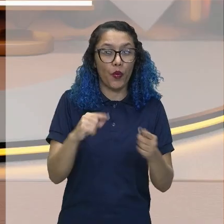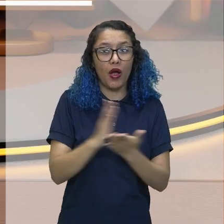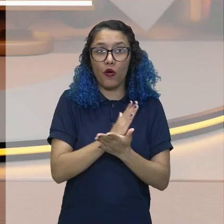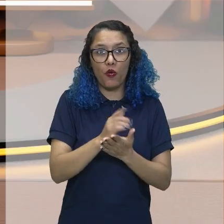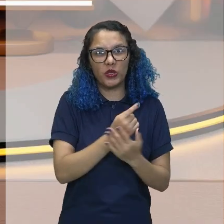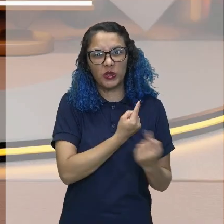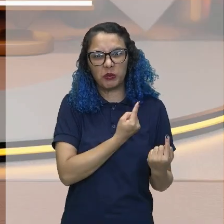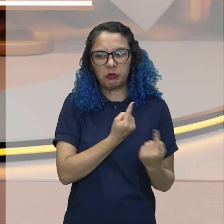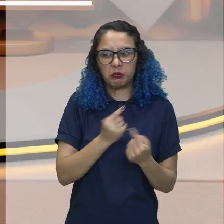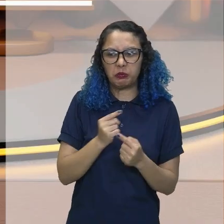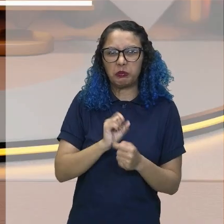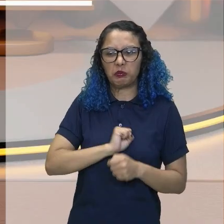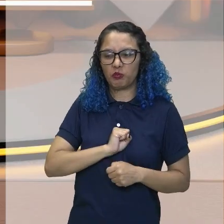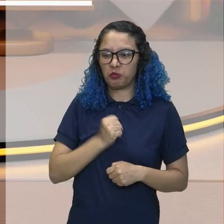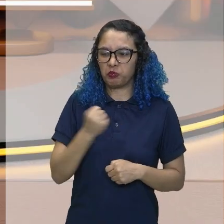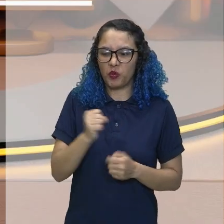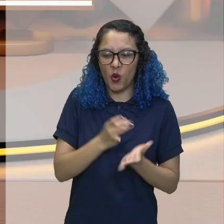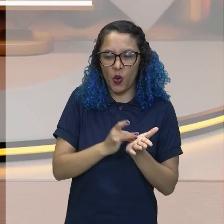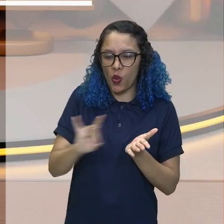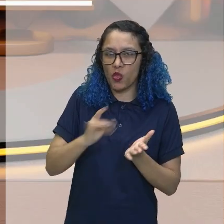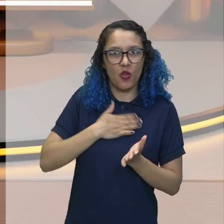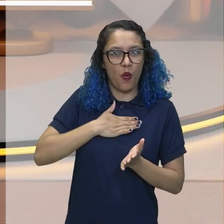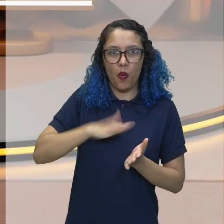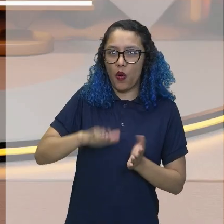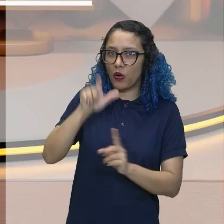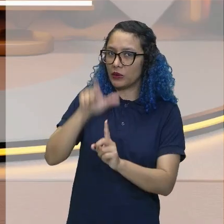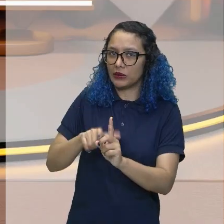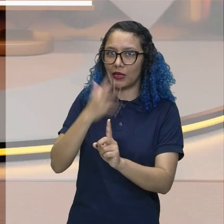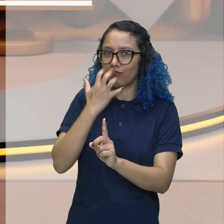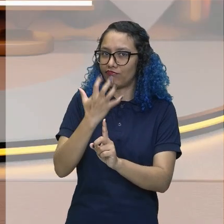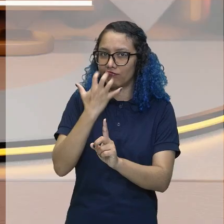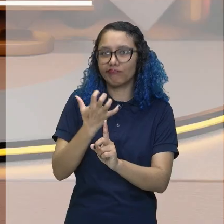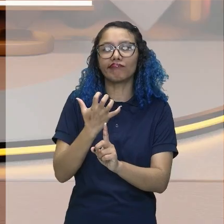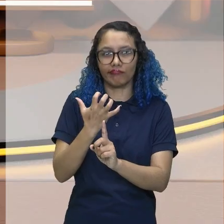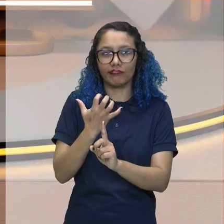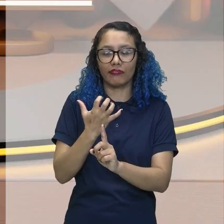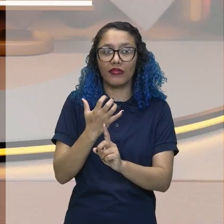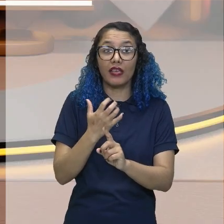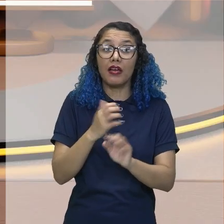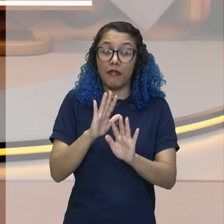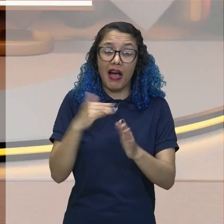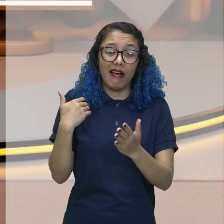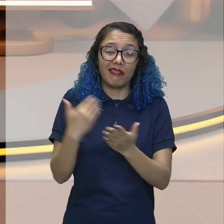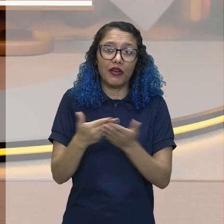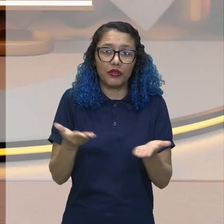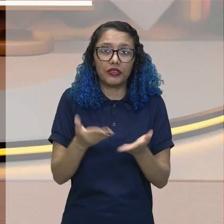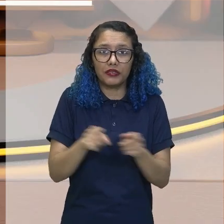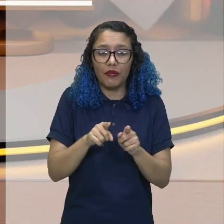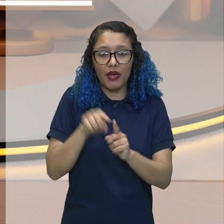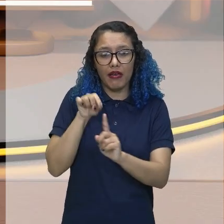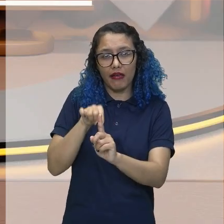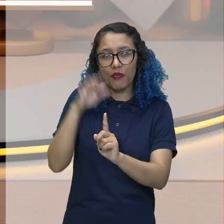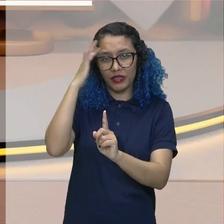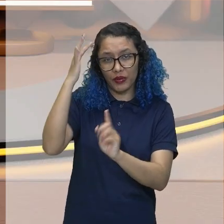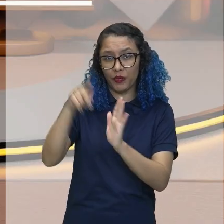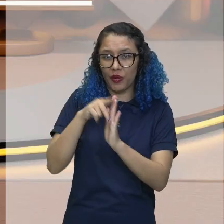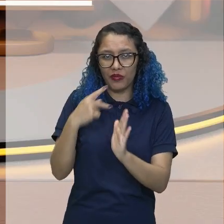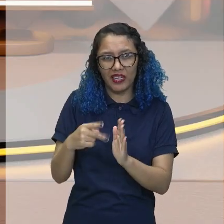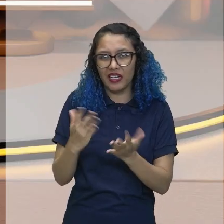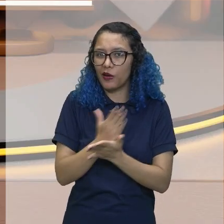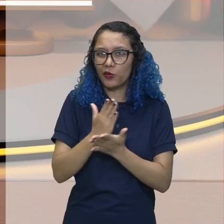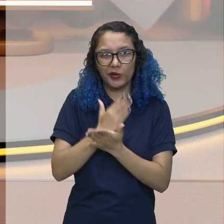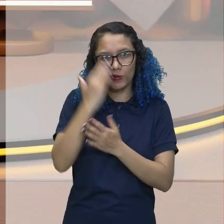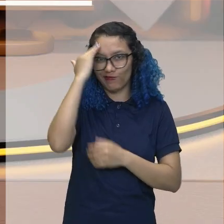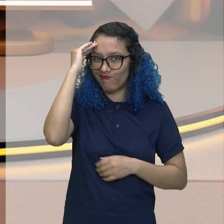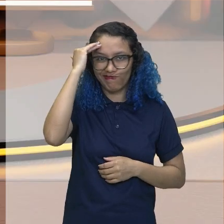até, né? E ainda hoje, muitas vezes nós não entendemos o seu pensamento. Perfeito? Então, olha